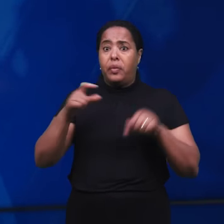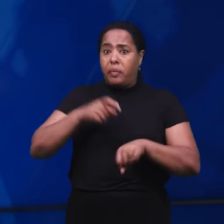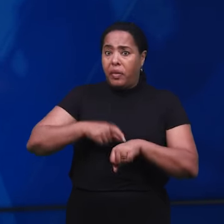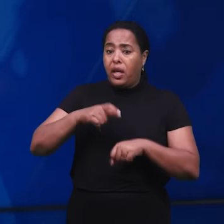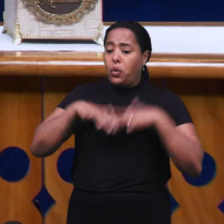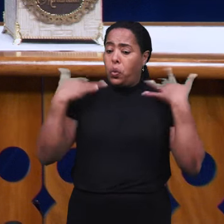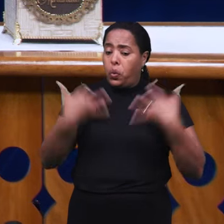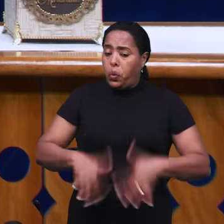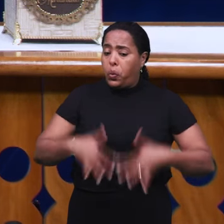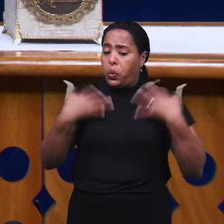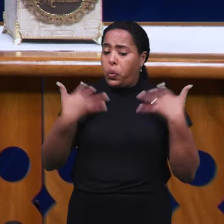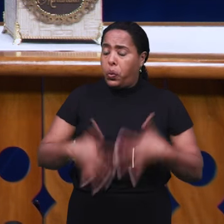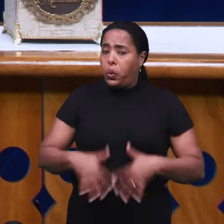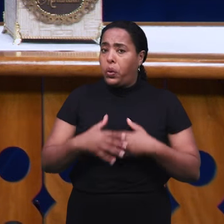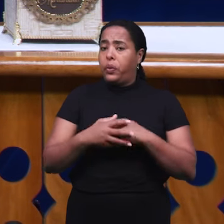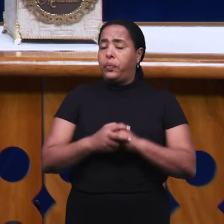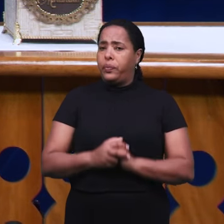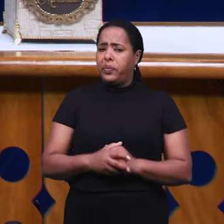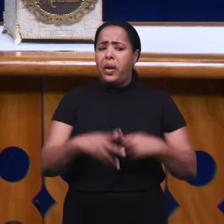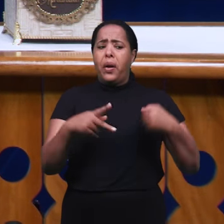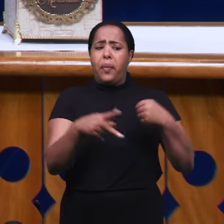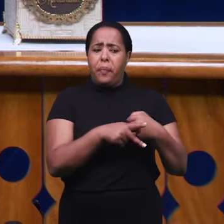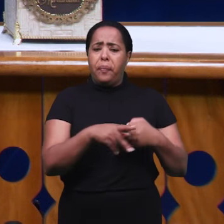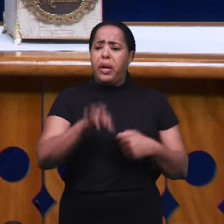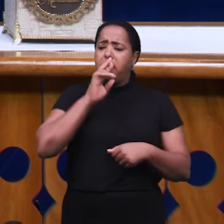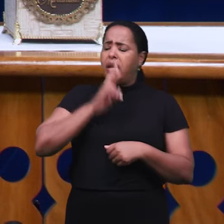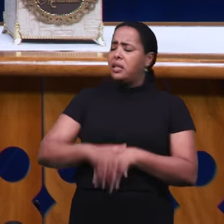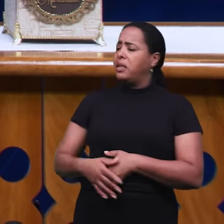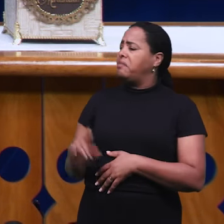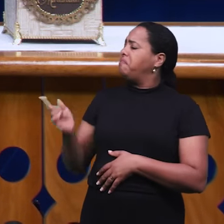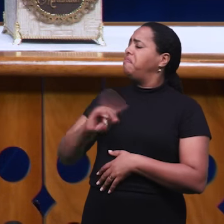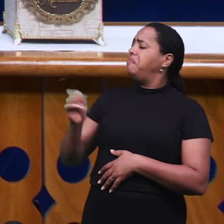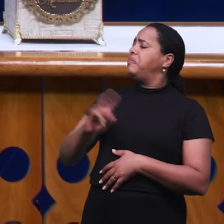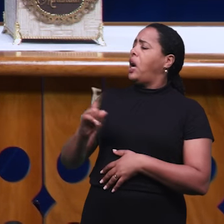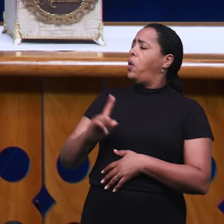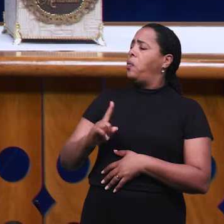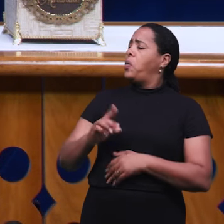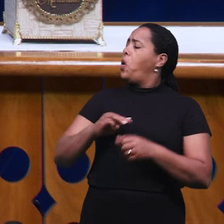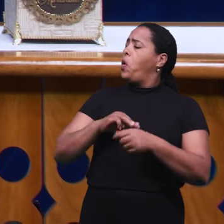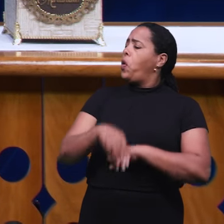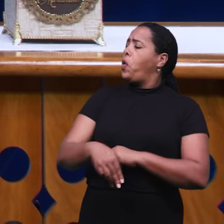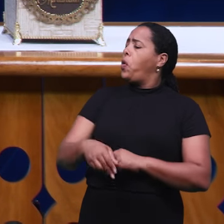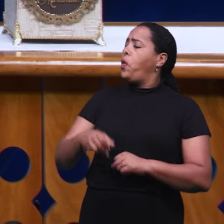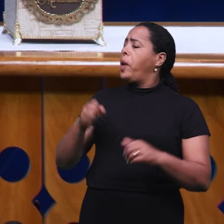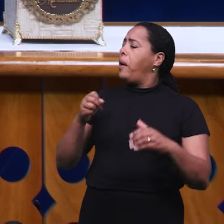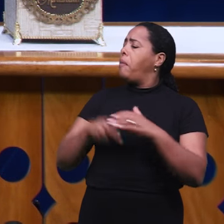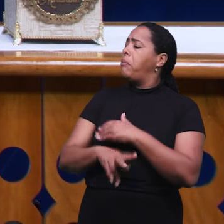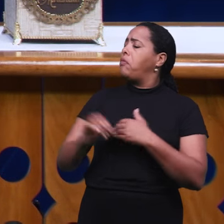aflições. Pedro, então, responde: não, o mestre não paga imposto.